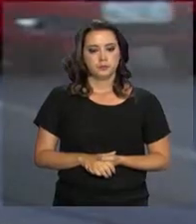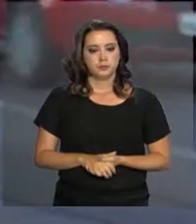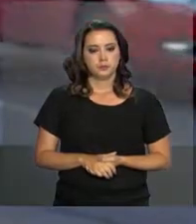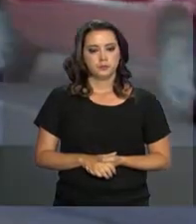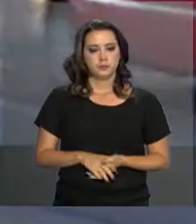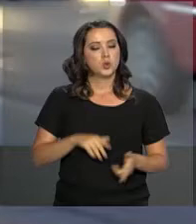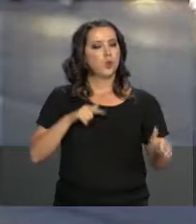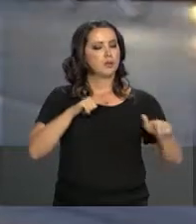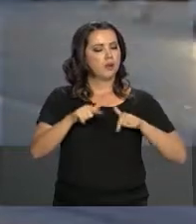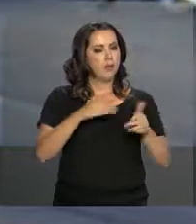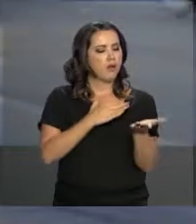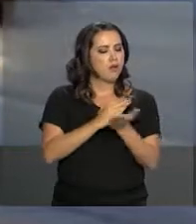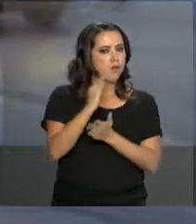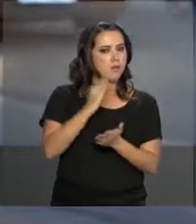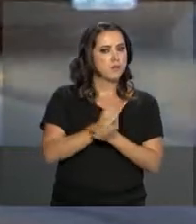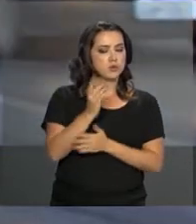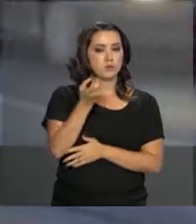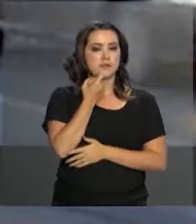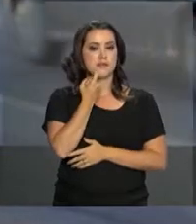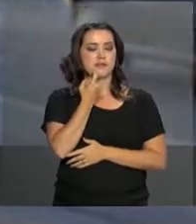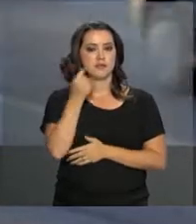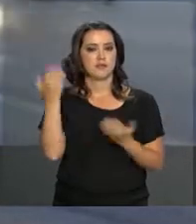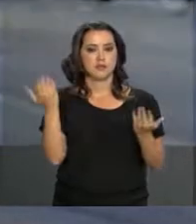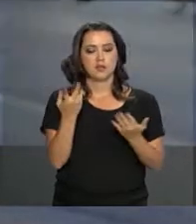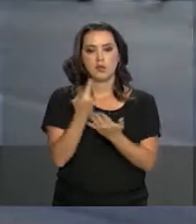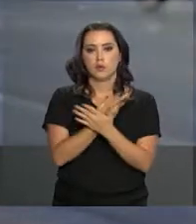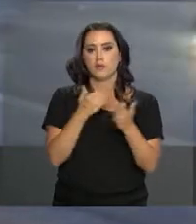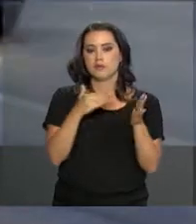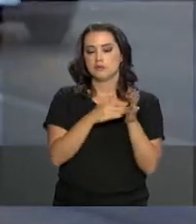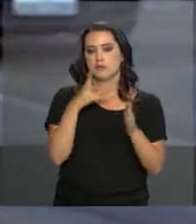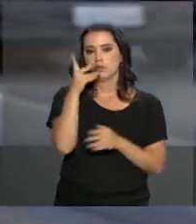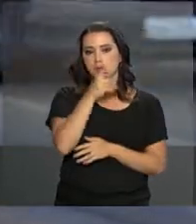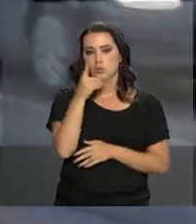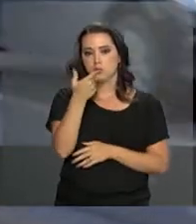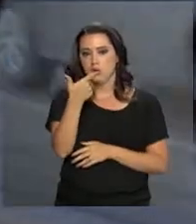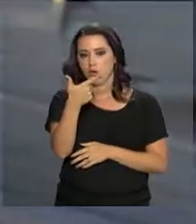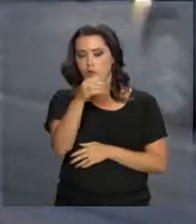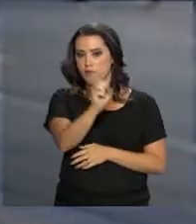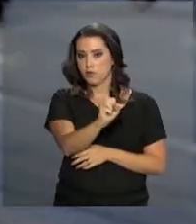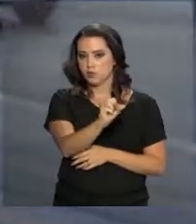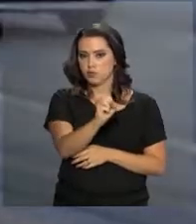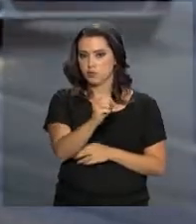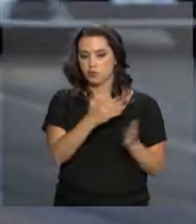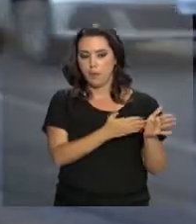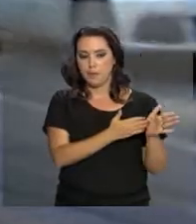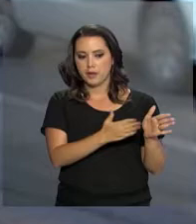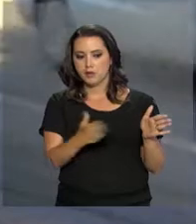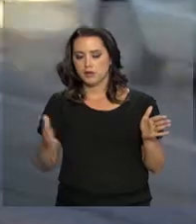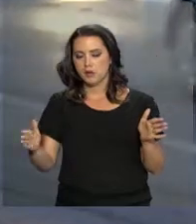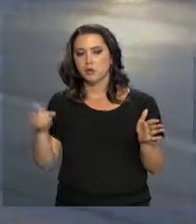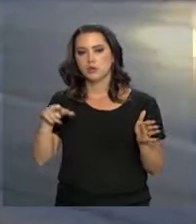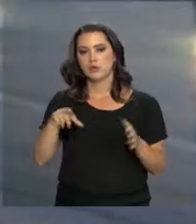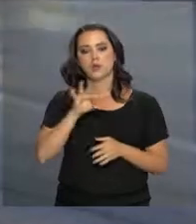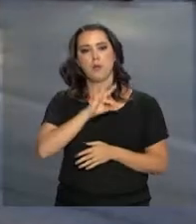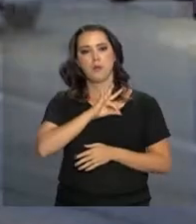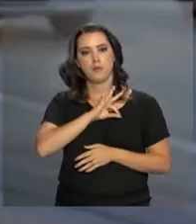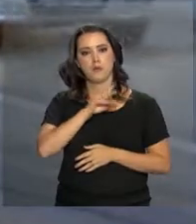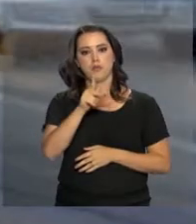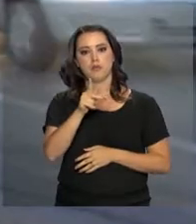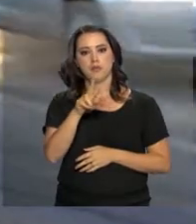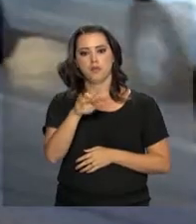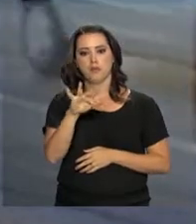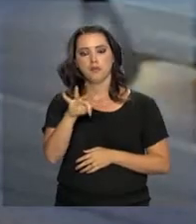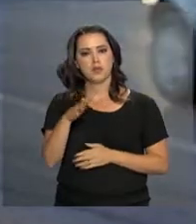A operação começou nesta sexta-feira e ocorre até domingo, dia 28. Durante o período, a Polícia Rodoviária Federal